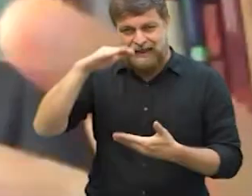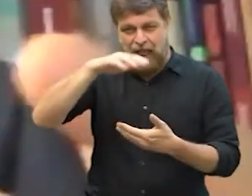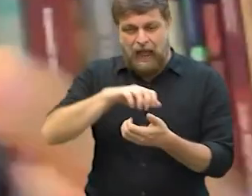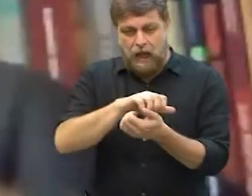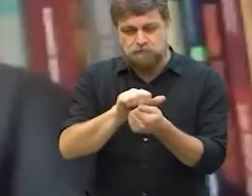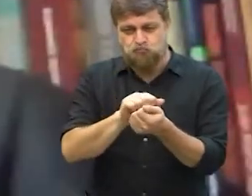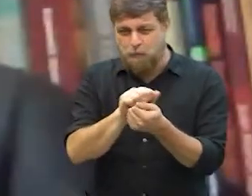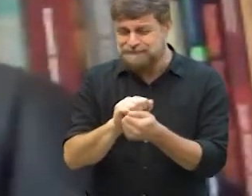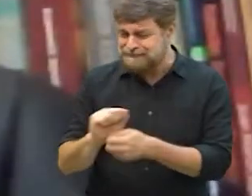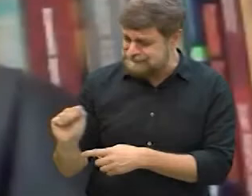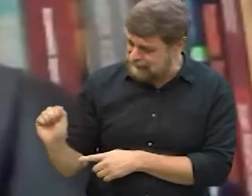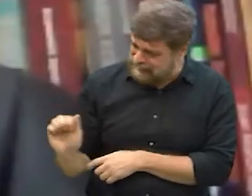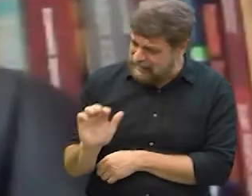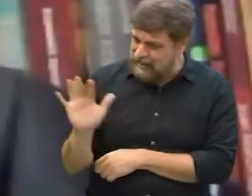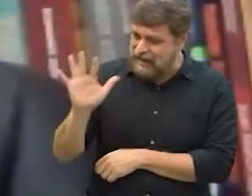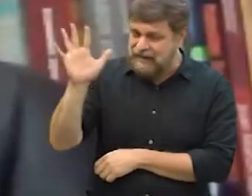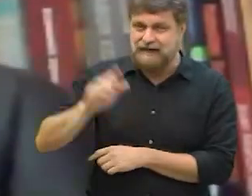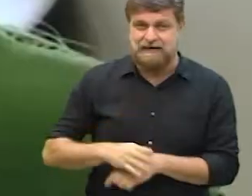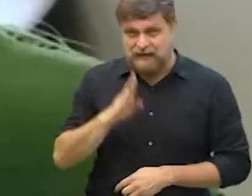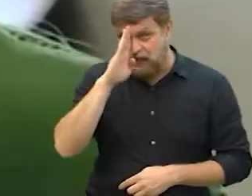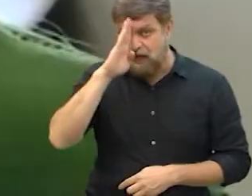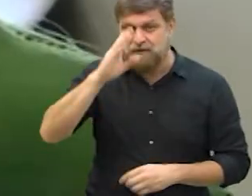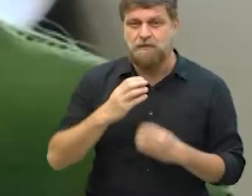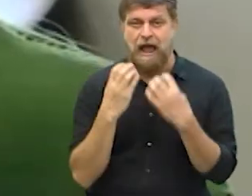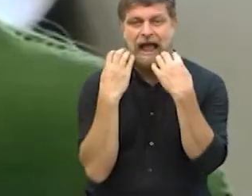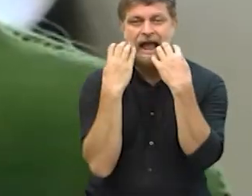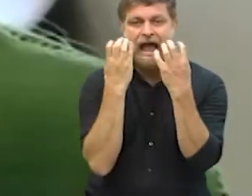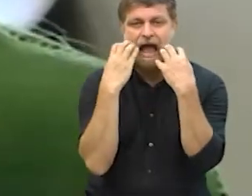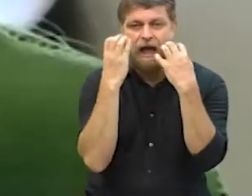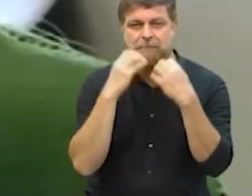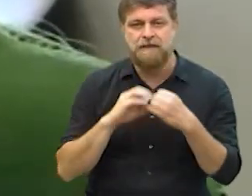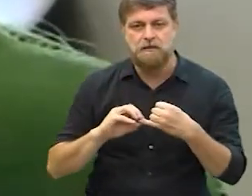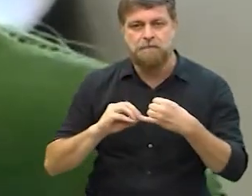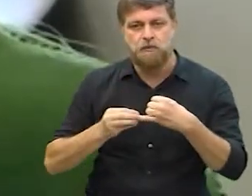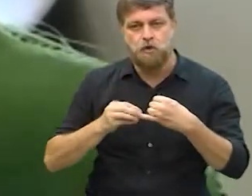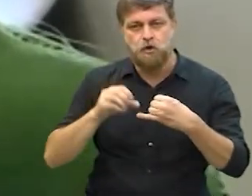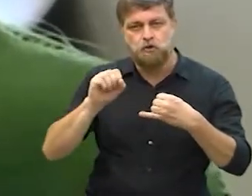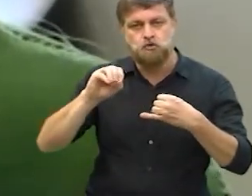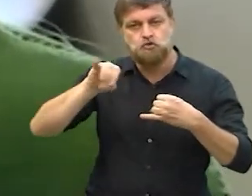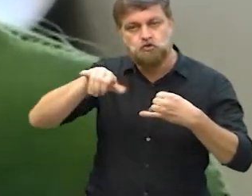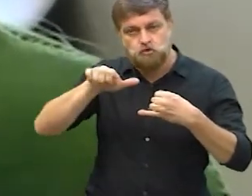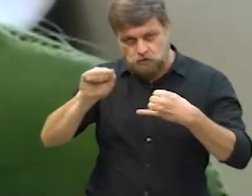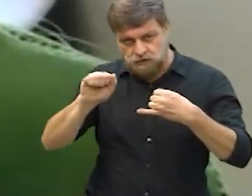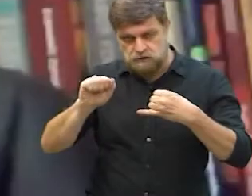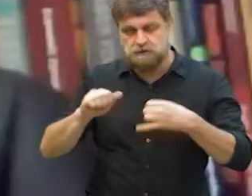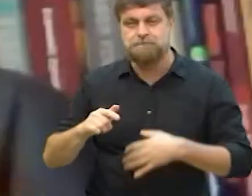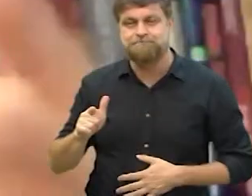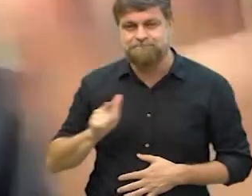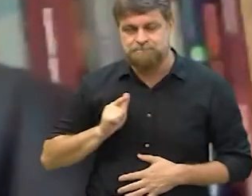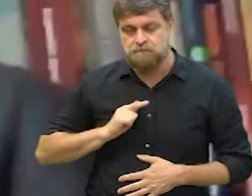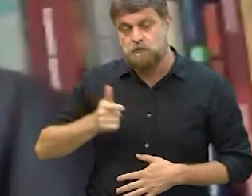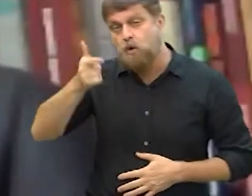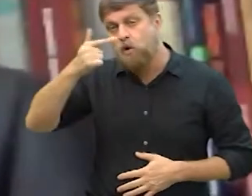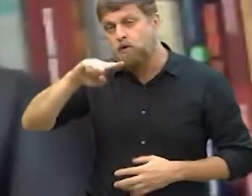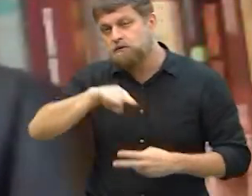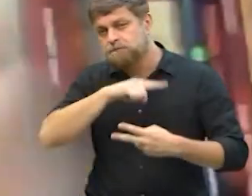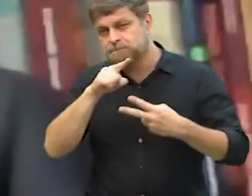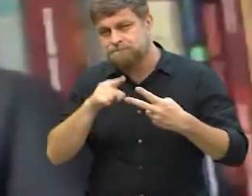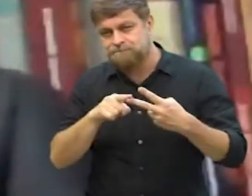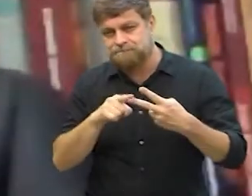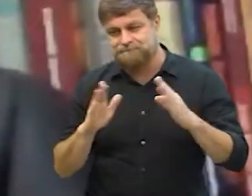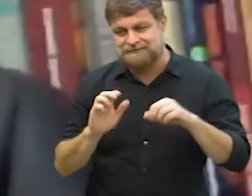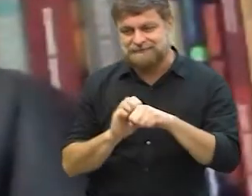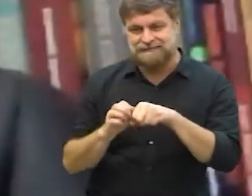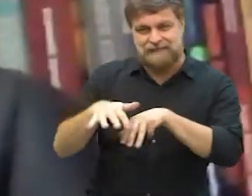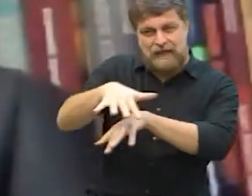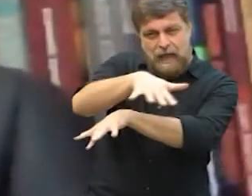a produção de ração está ficando mais cara, principalmente milho, soja. Então, um fator é este. O